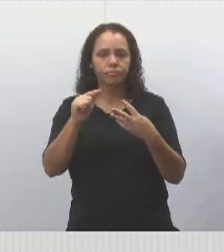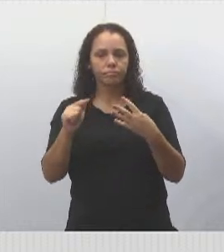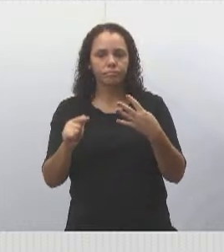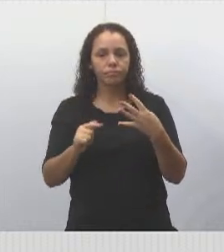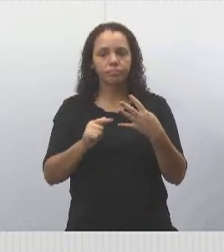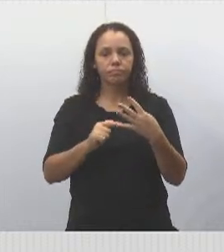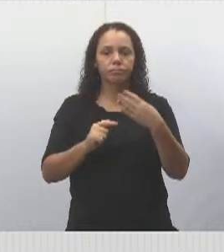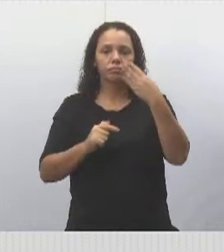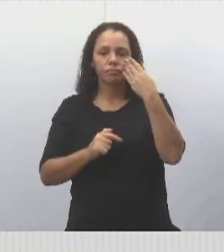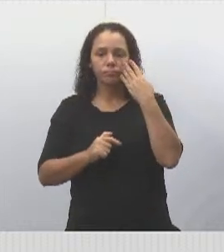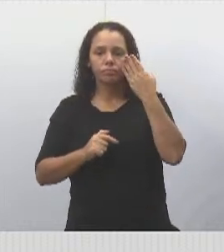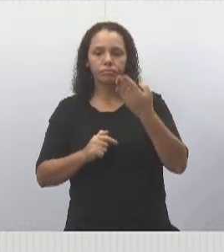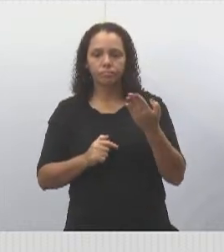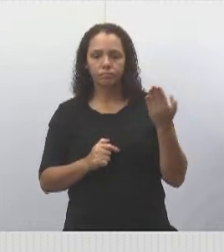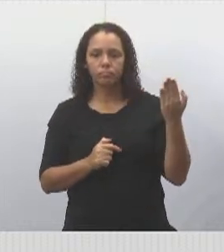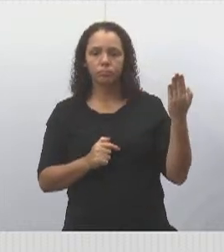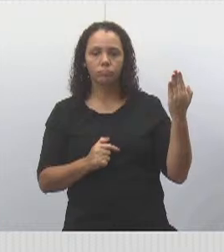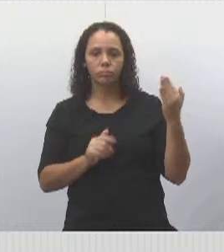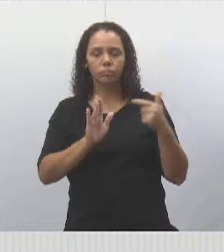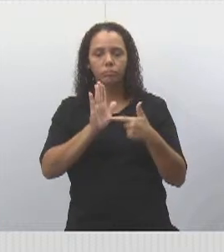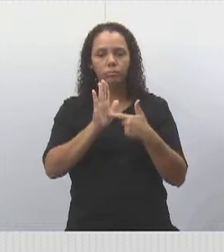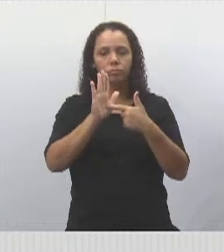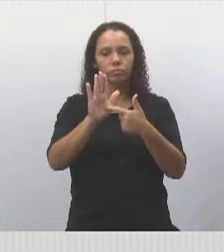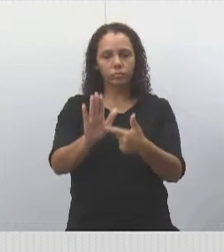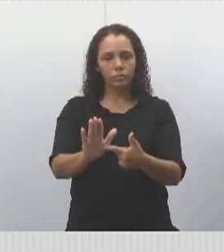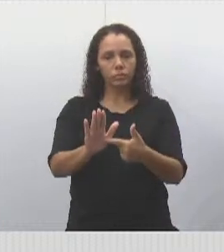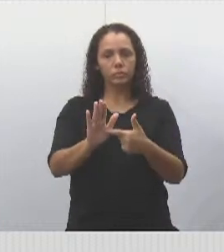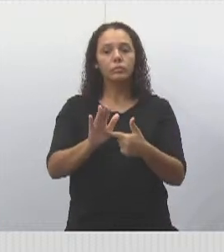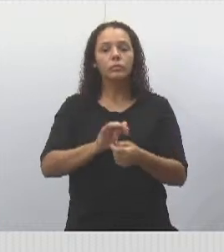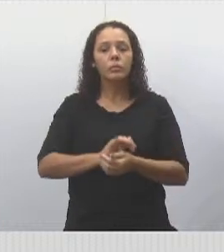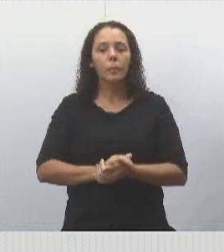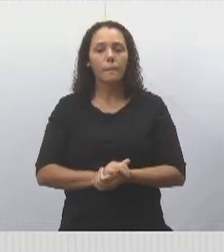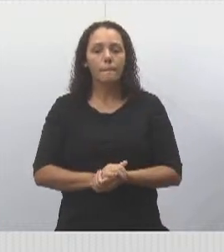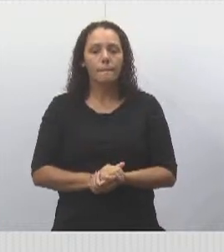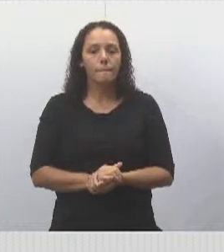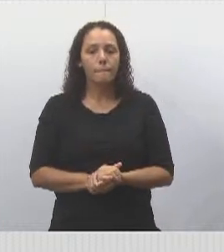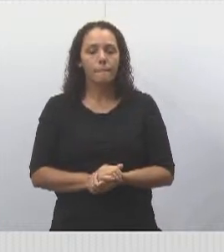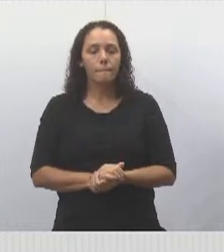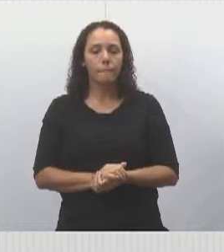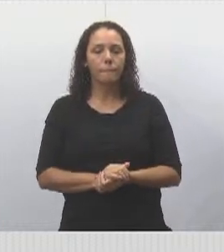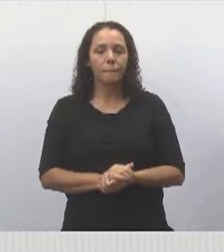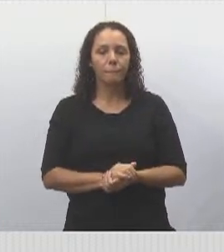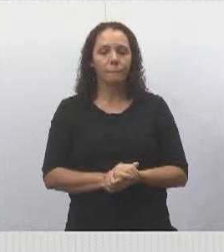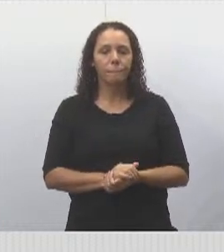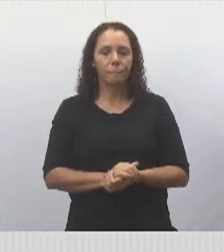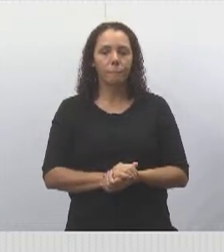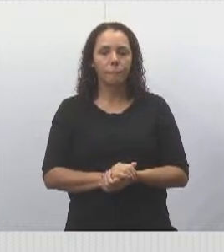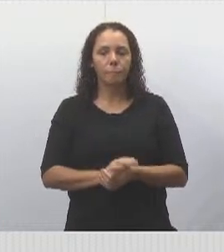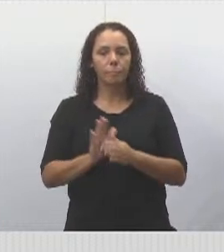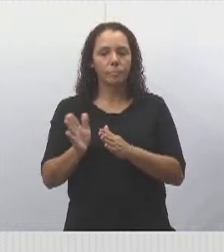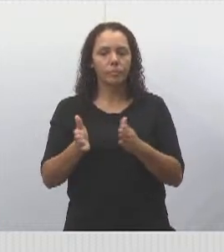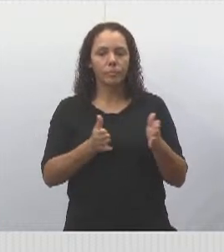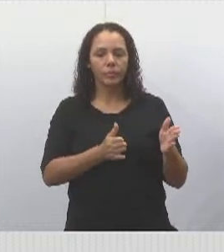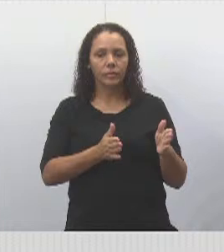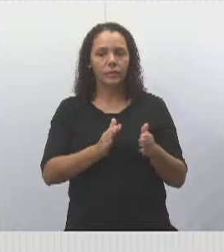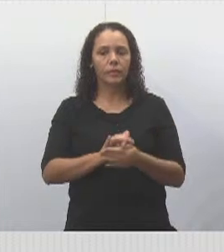Infantil e Conferência da Cultura, o Encontro dos Escritores, Batalha nos Trilhos e o Eventos de Carnaval. Pode passar.